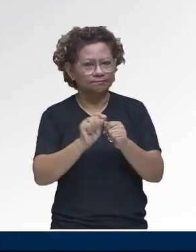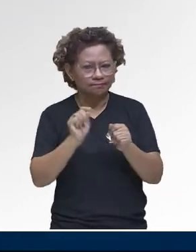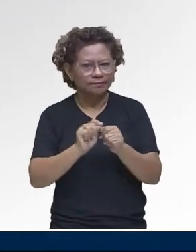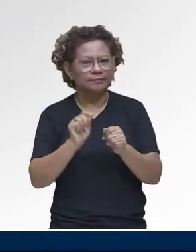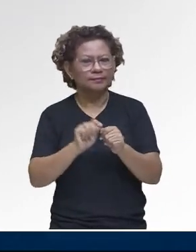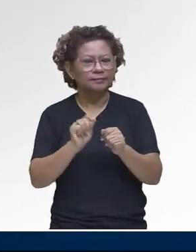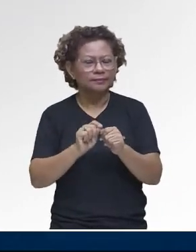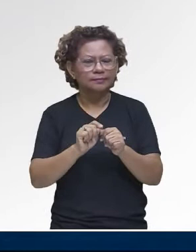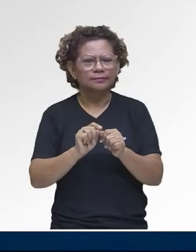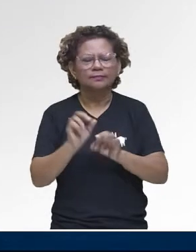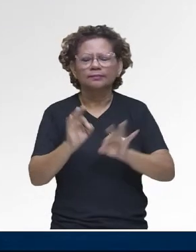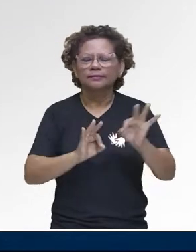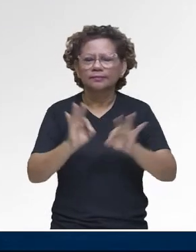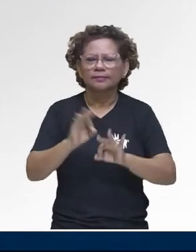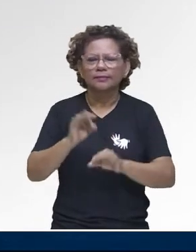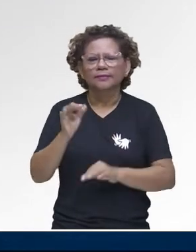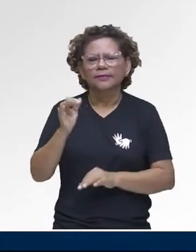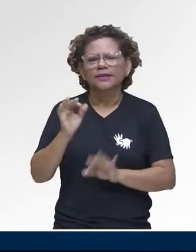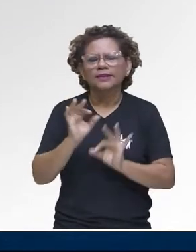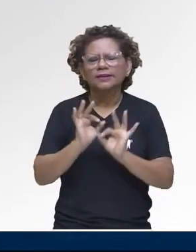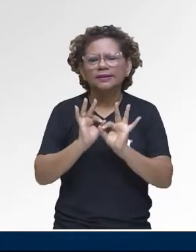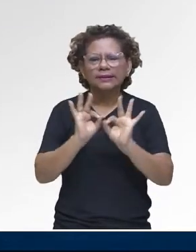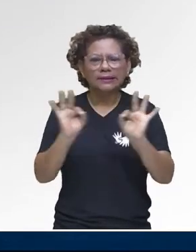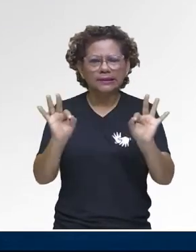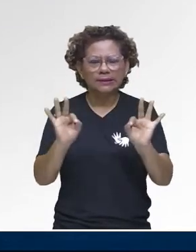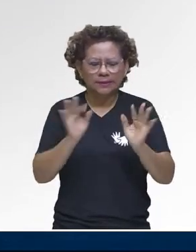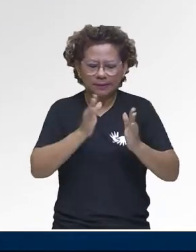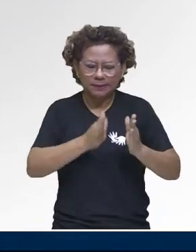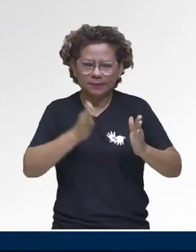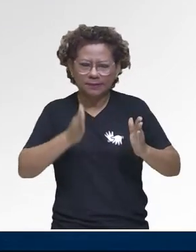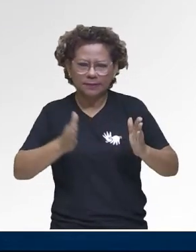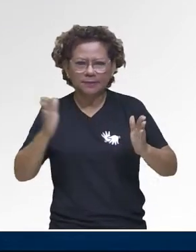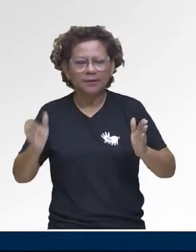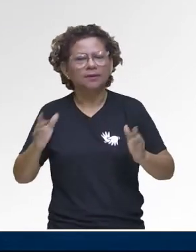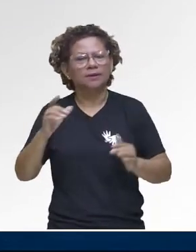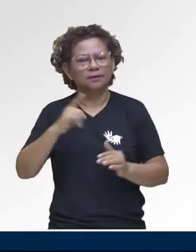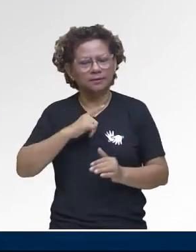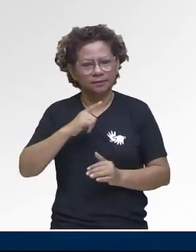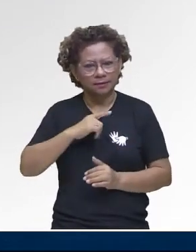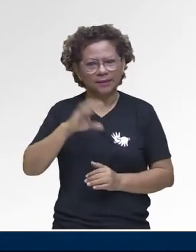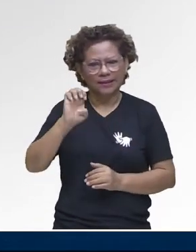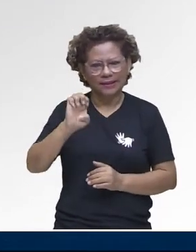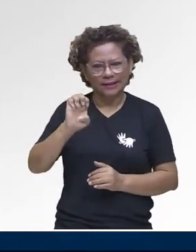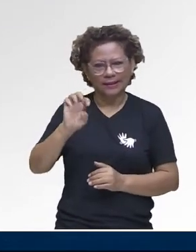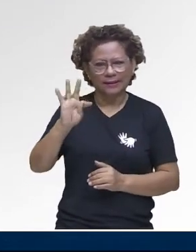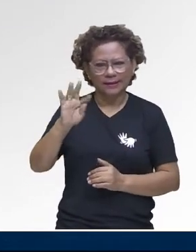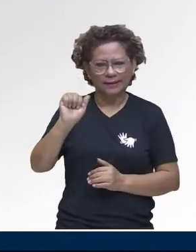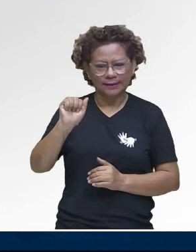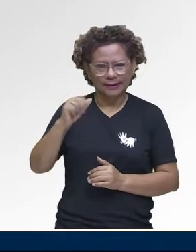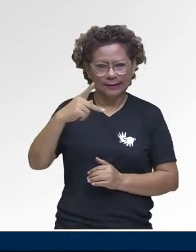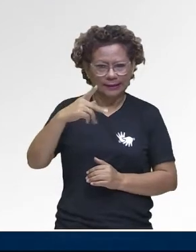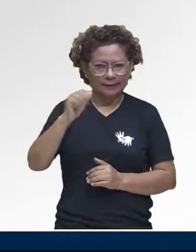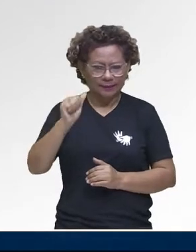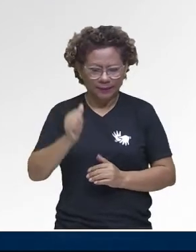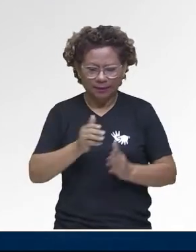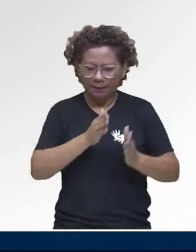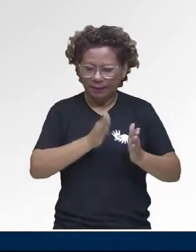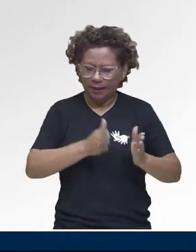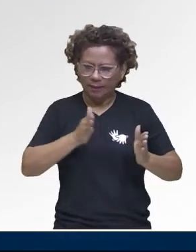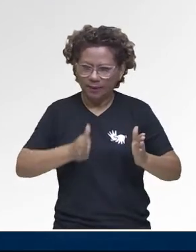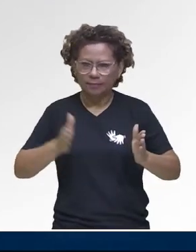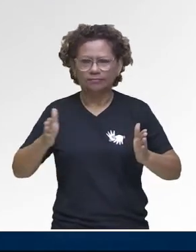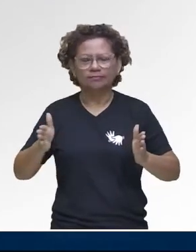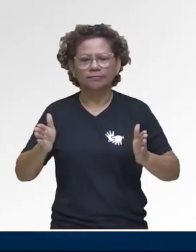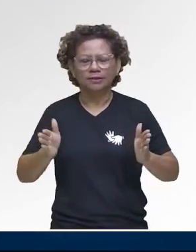situações, a gente pode dizer que são etapas que nós devemos percorrer, né? Ou seja, os caminhos que nós vamos seguir